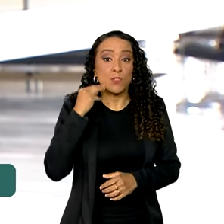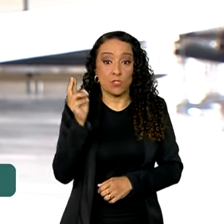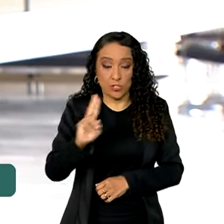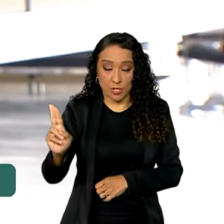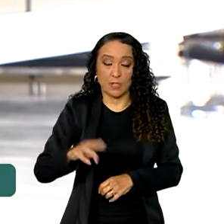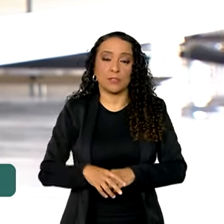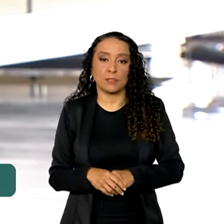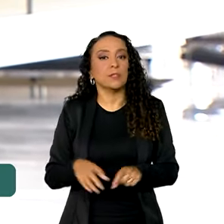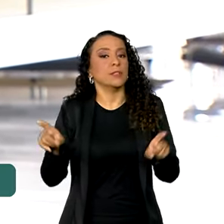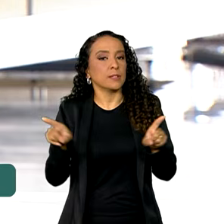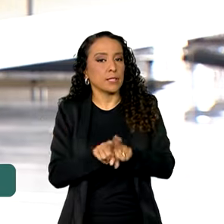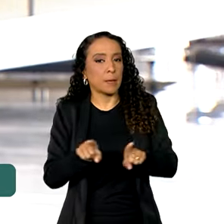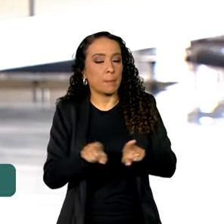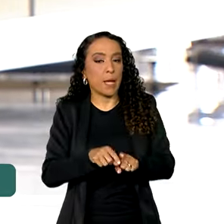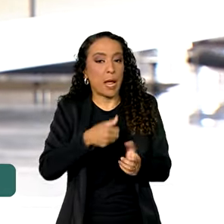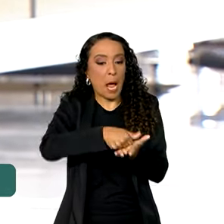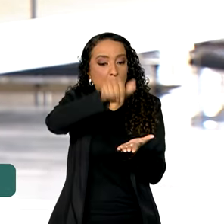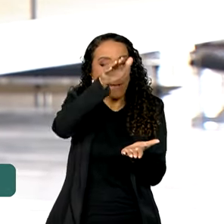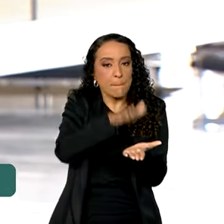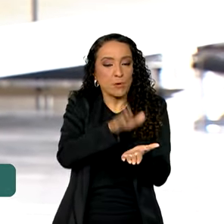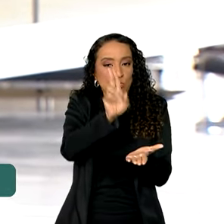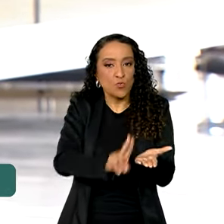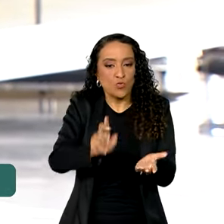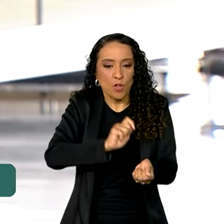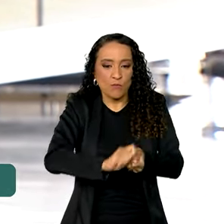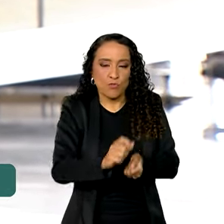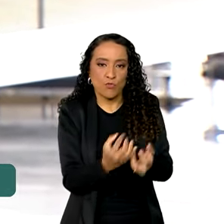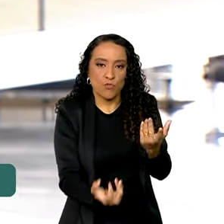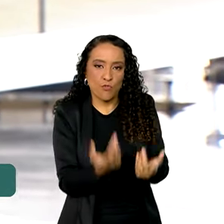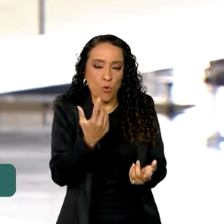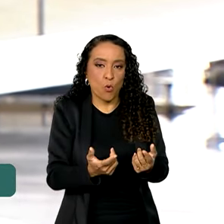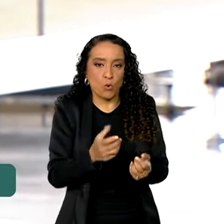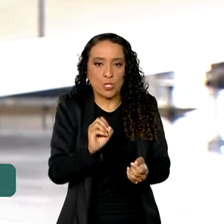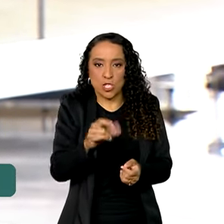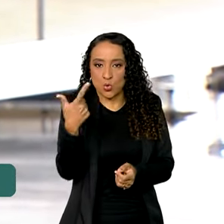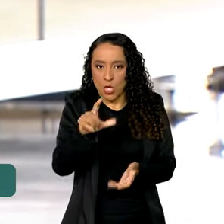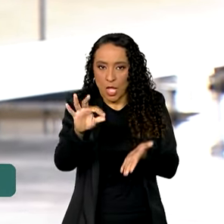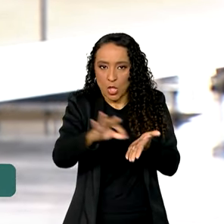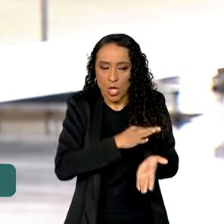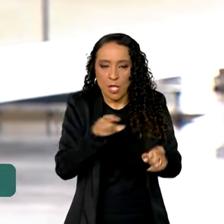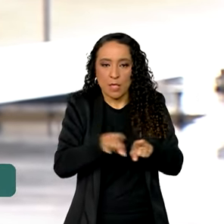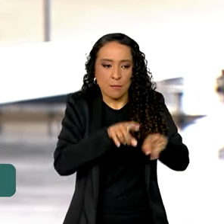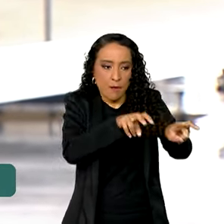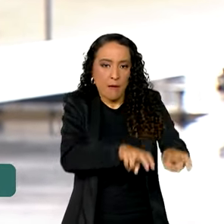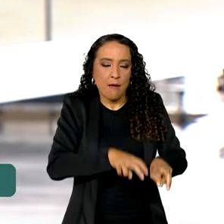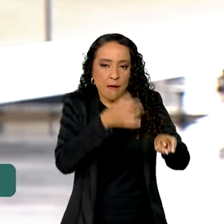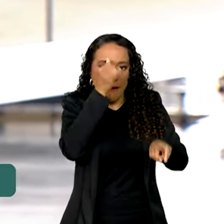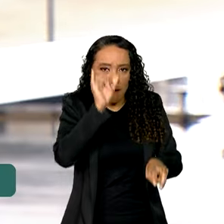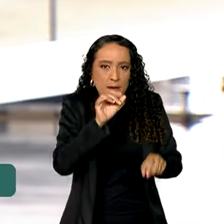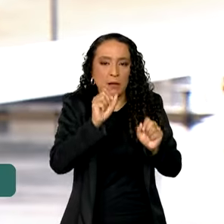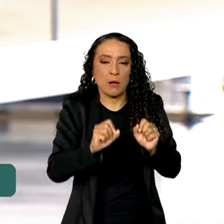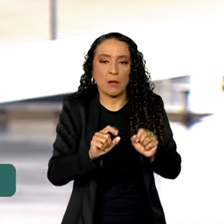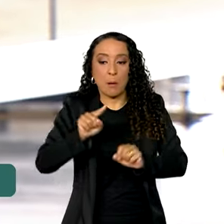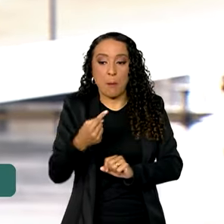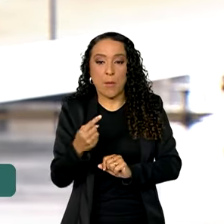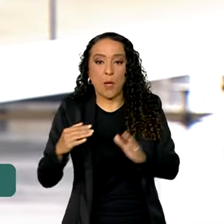R$5 mil a R$10 milhões. Além disso, a multa para uso de fogo sem autorização em áreas agropastoris subiu de